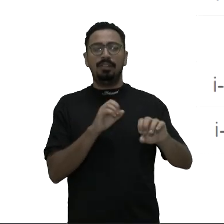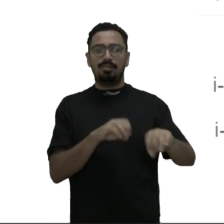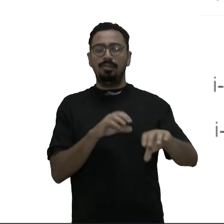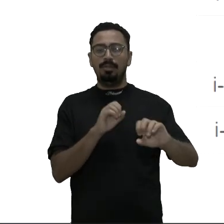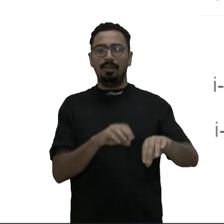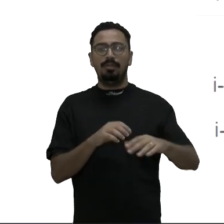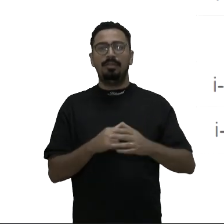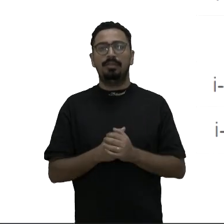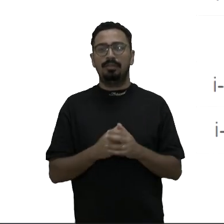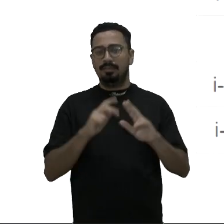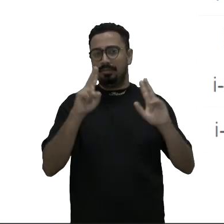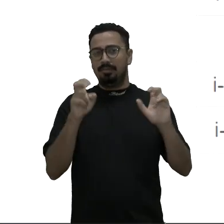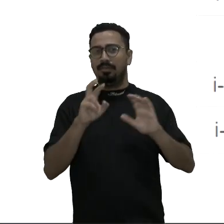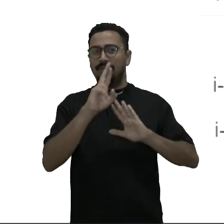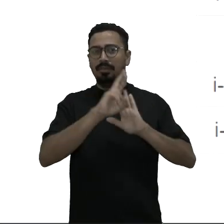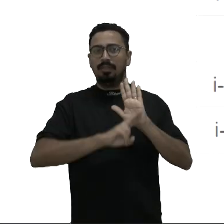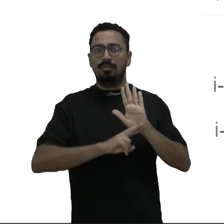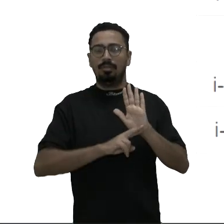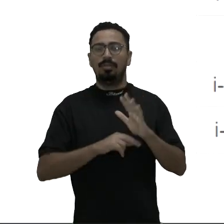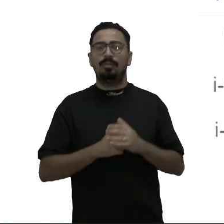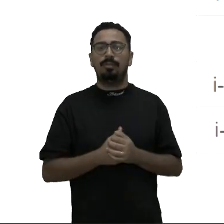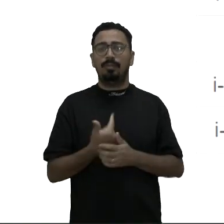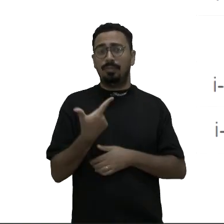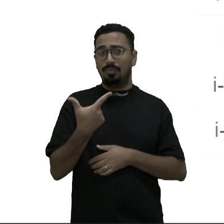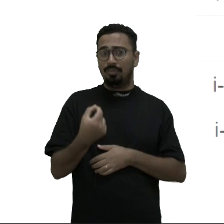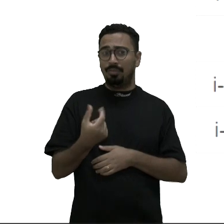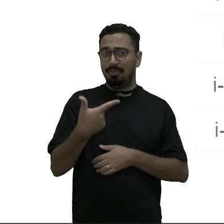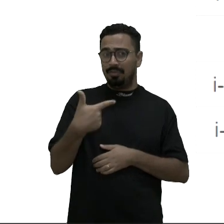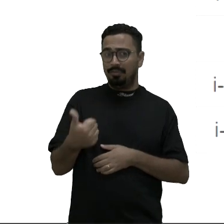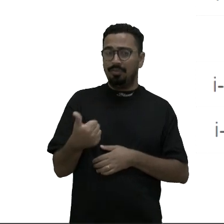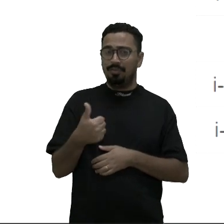relatórios. Em